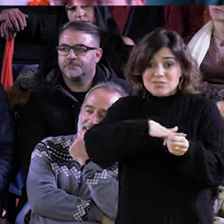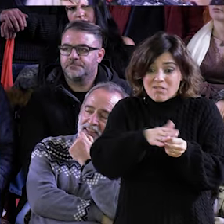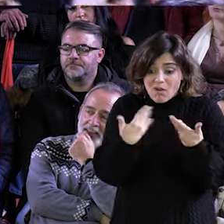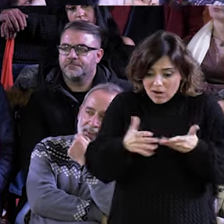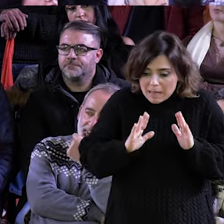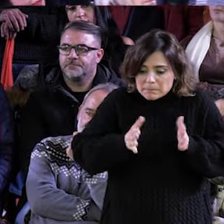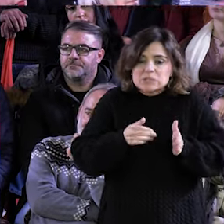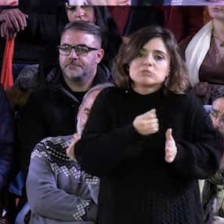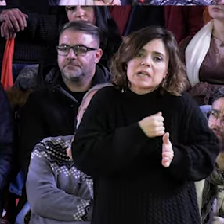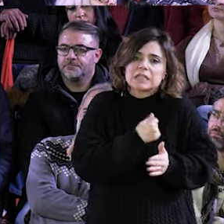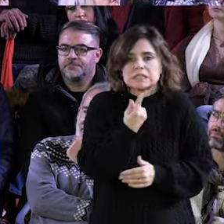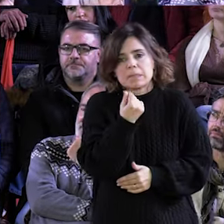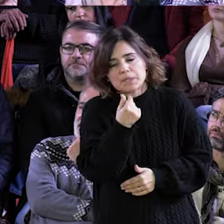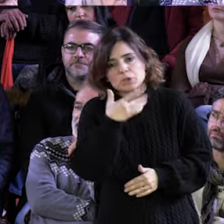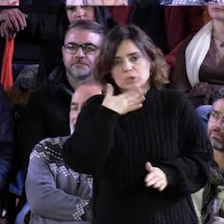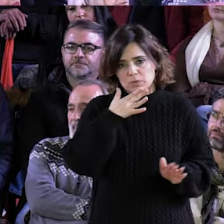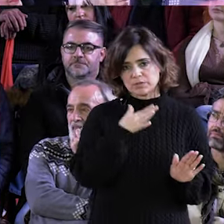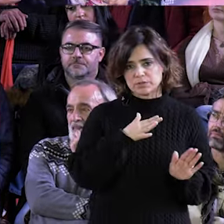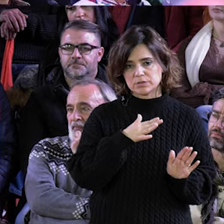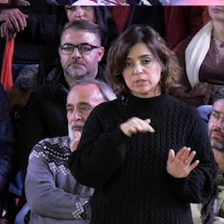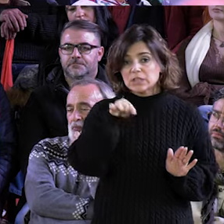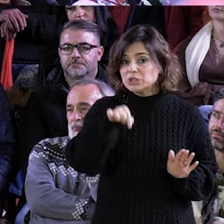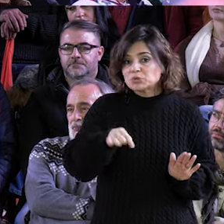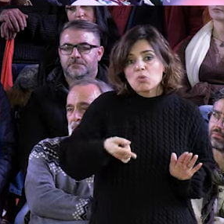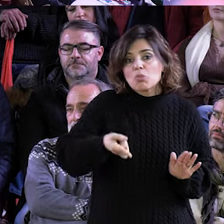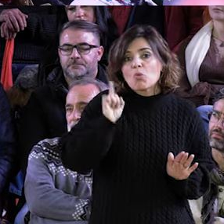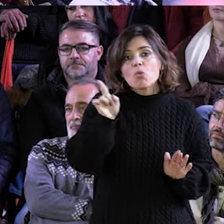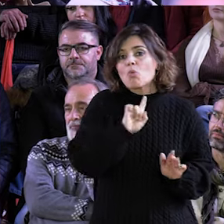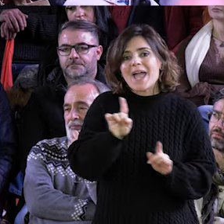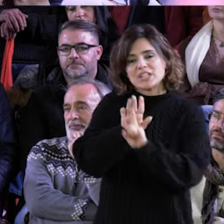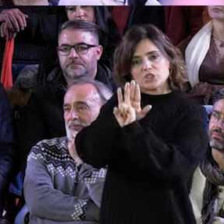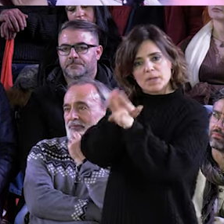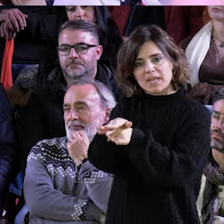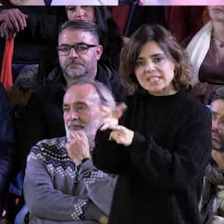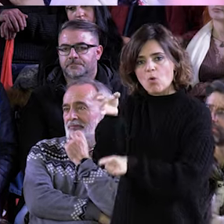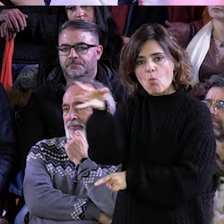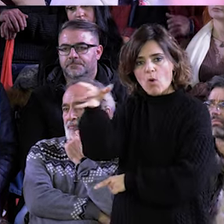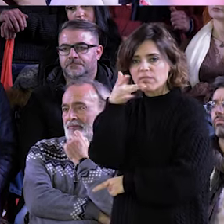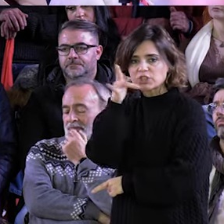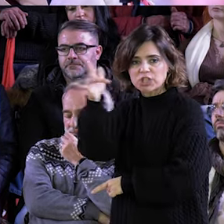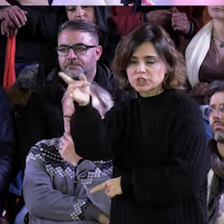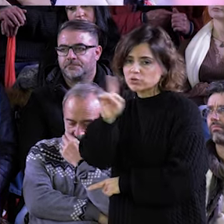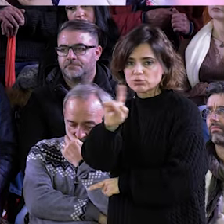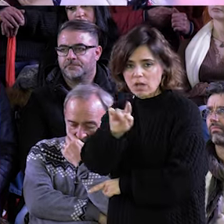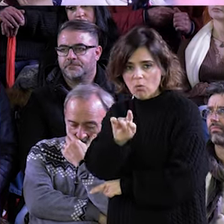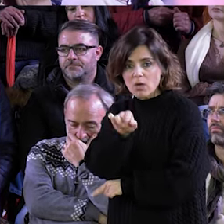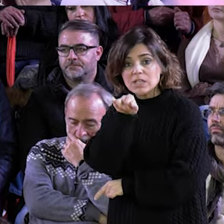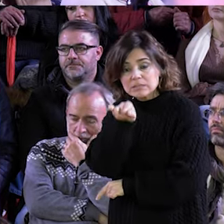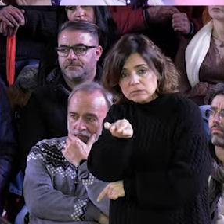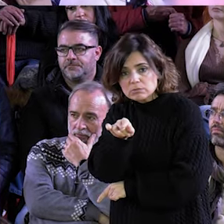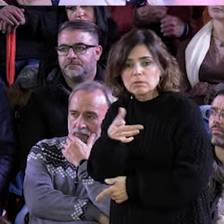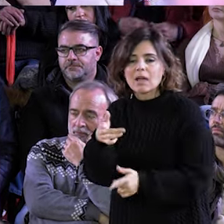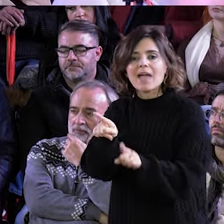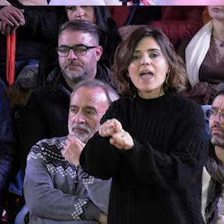Isto não é, repito, isto não é uma discriminação contra estrangeiros. Isto é, repito, isto é